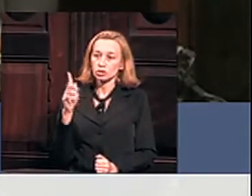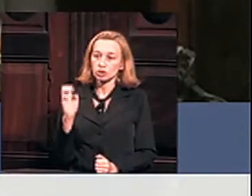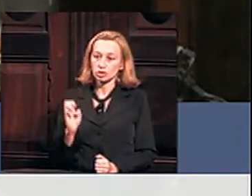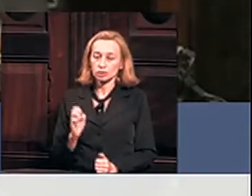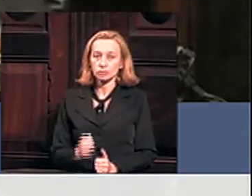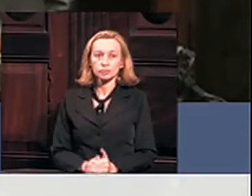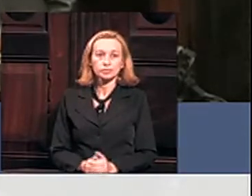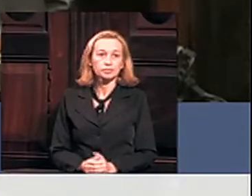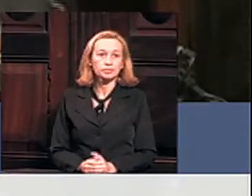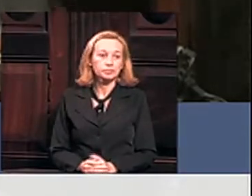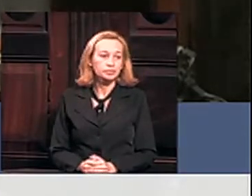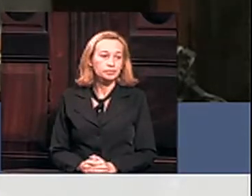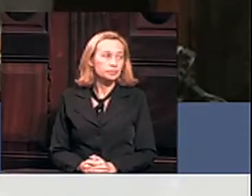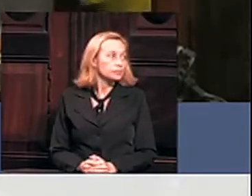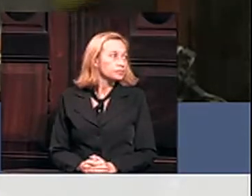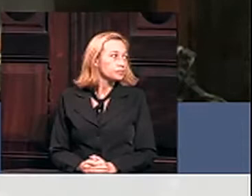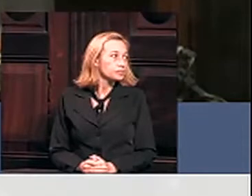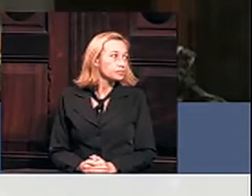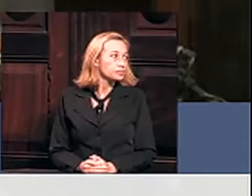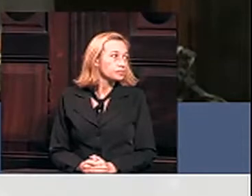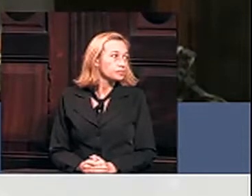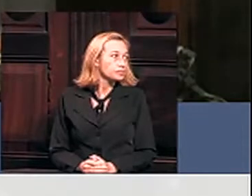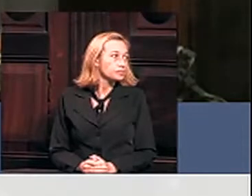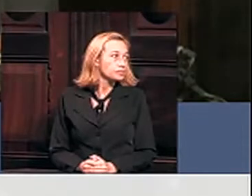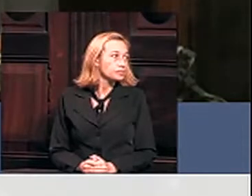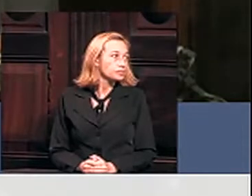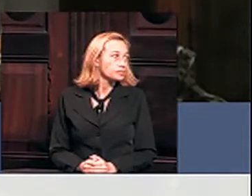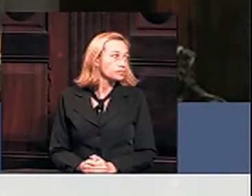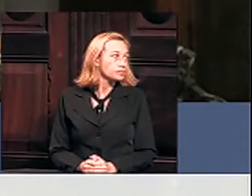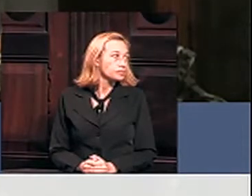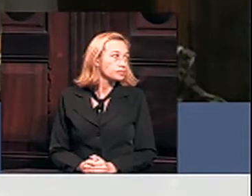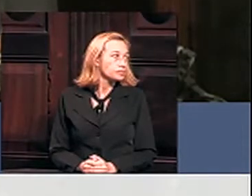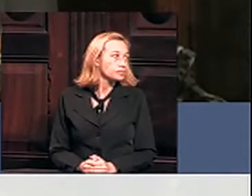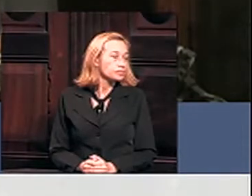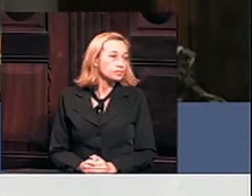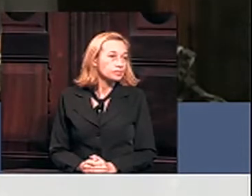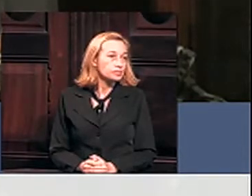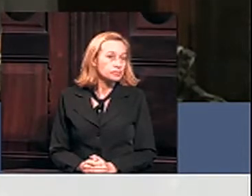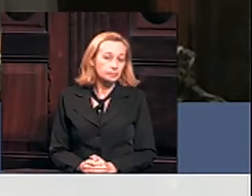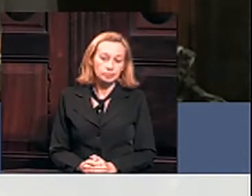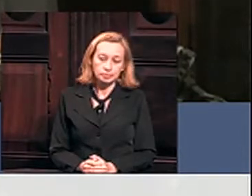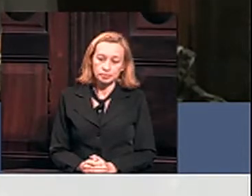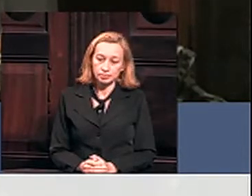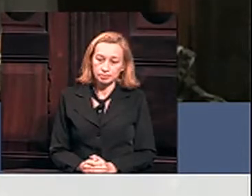Deputado Jorge Felipe Neto. Vossa Excelência tinha um destaque, aquela emenda, entendo que está prejudicado.